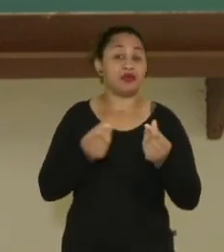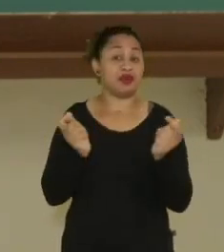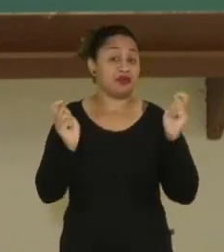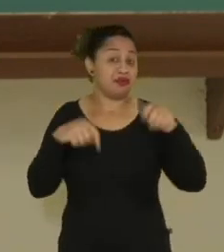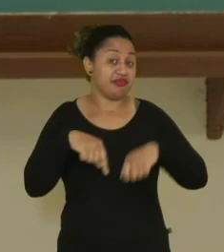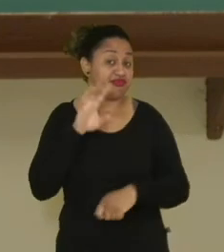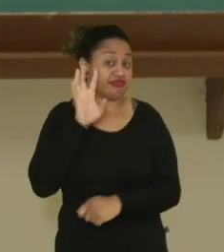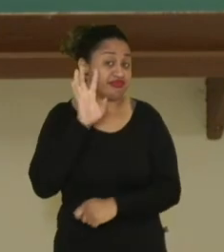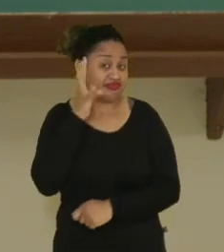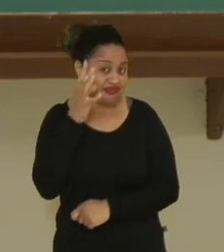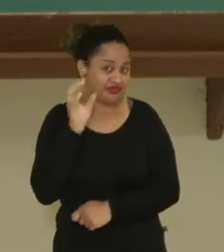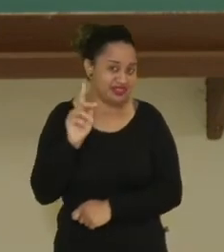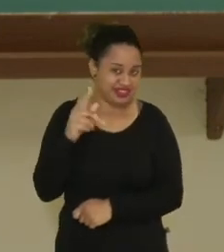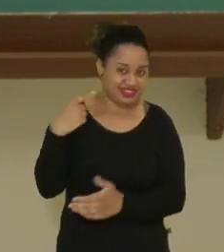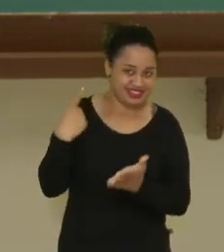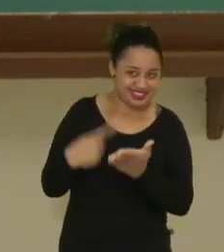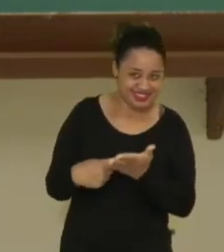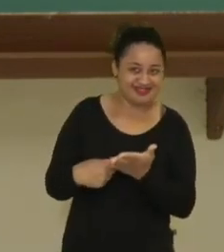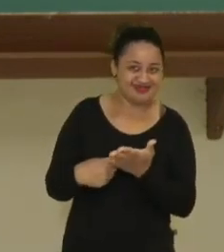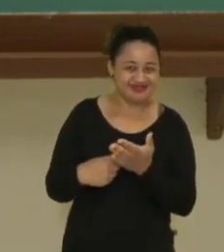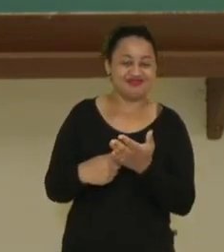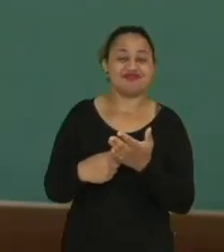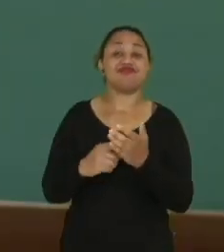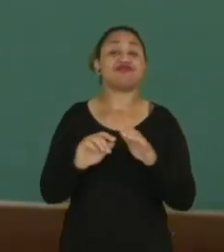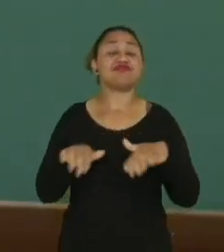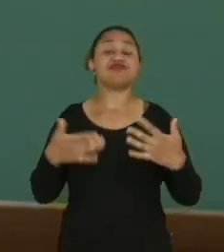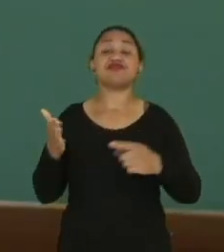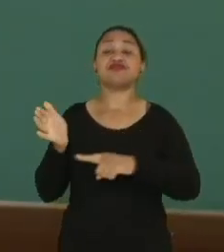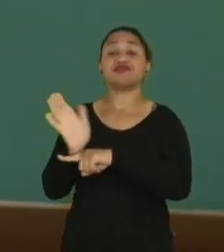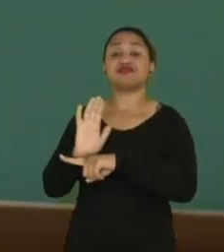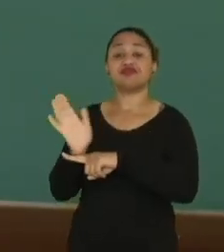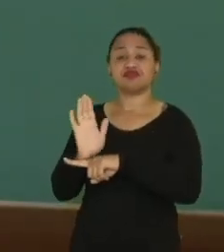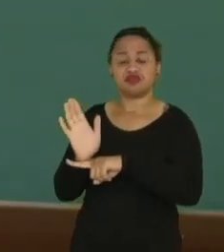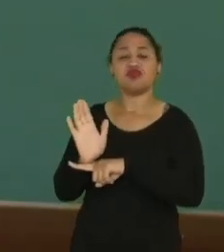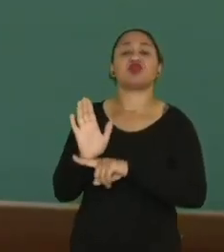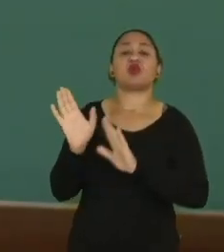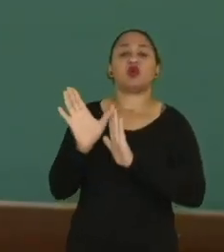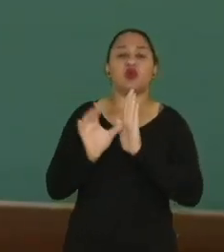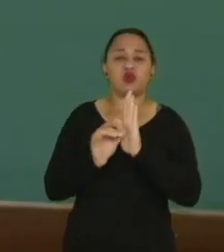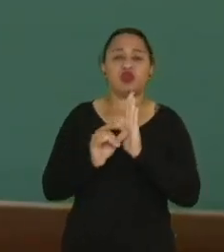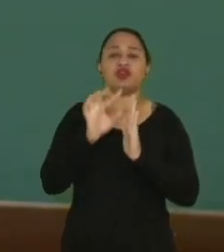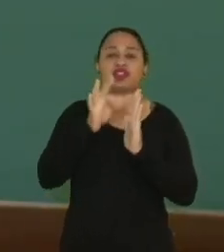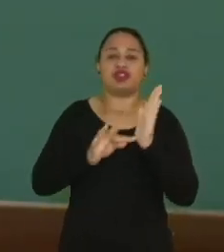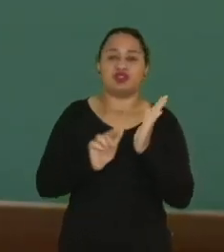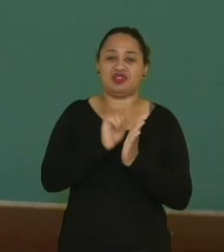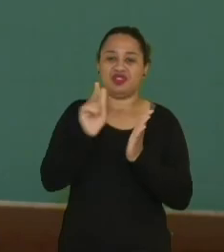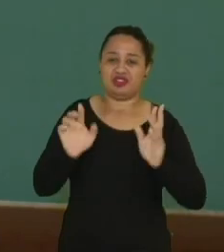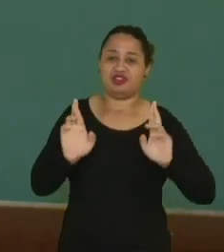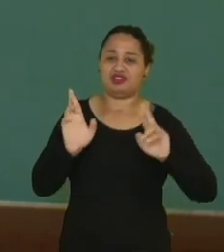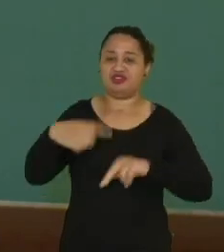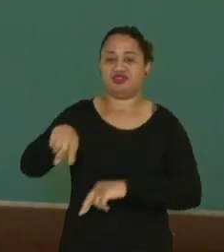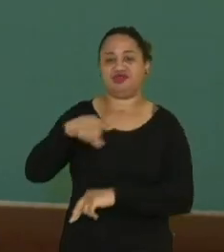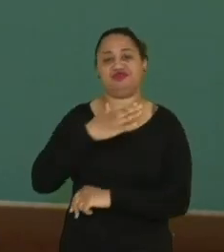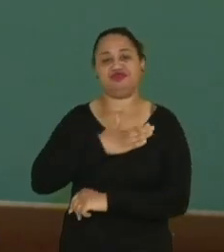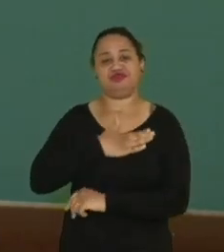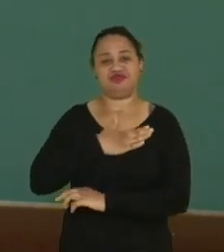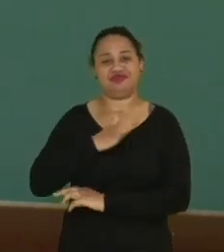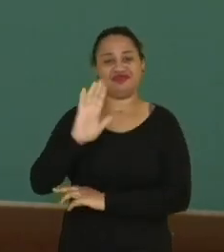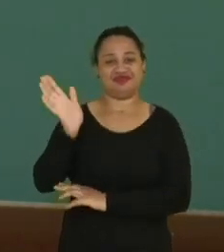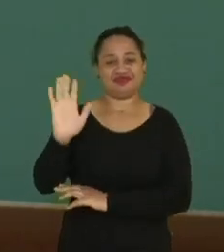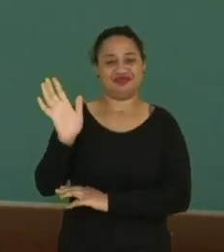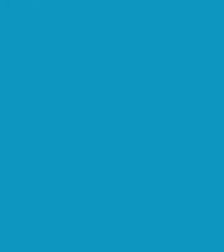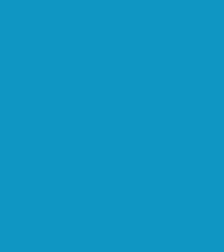possíveis soluções combinado Olá Neste vídeo falando sobre editorial Espero que você tenha gostado